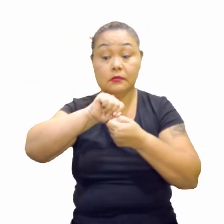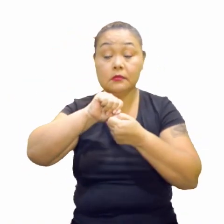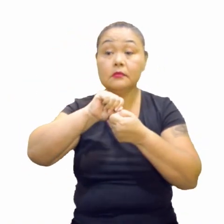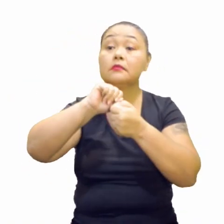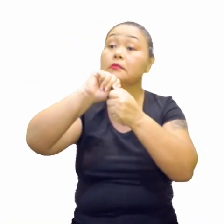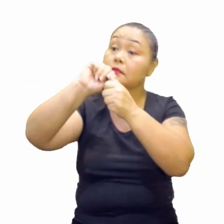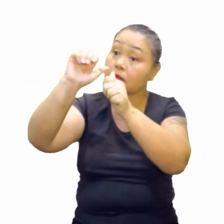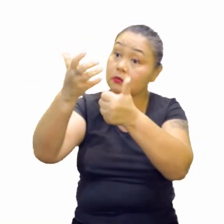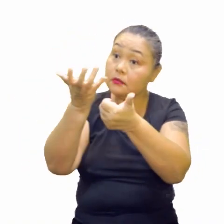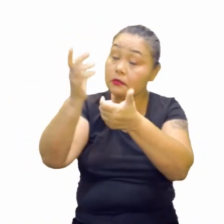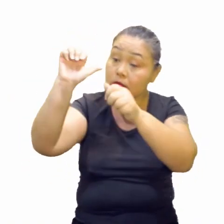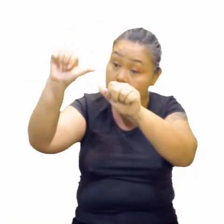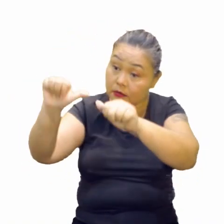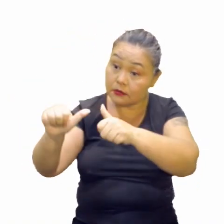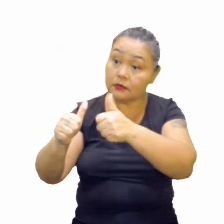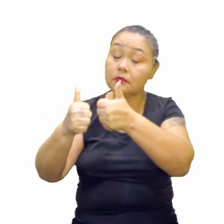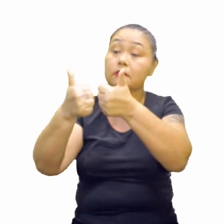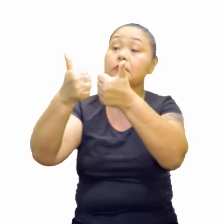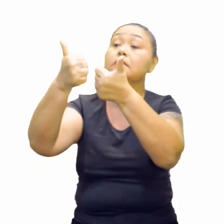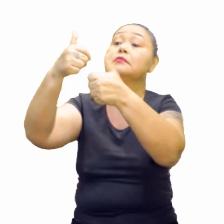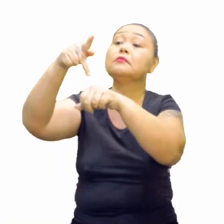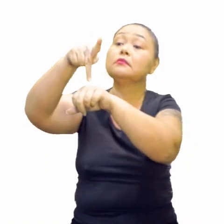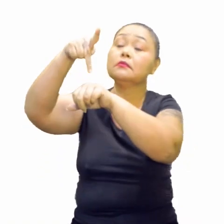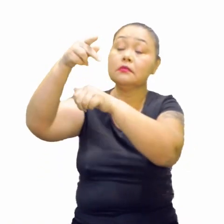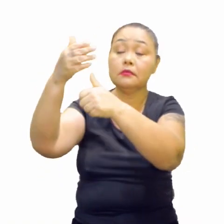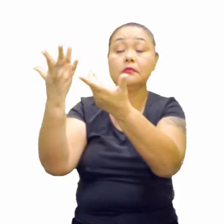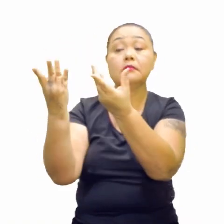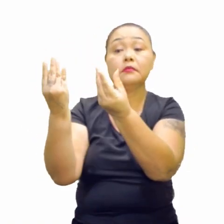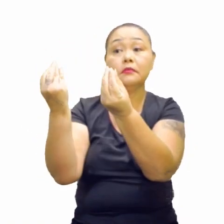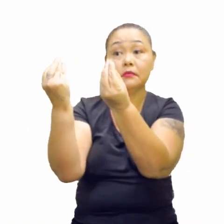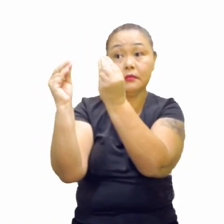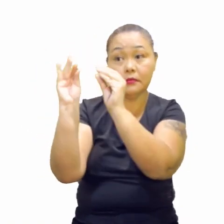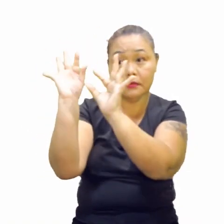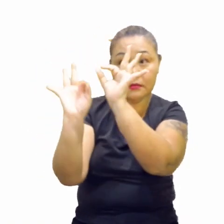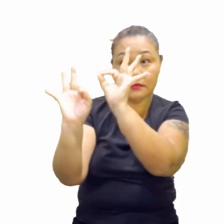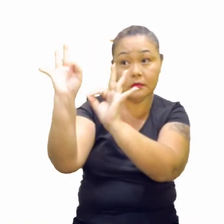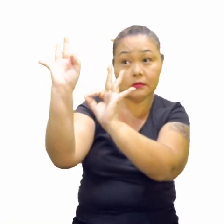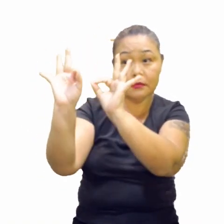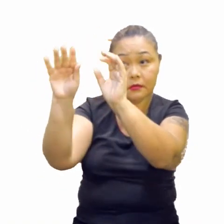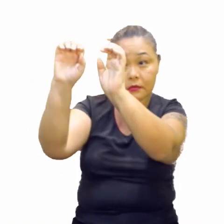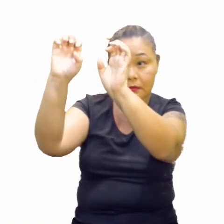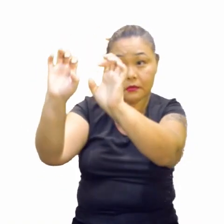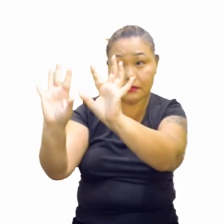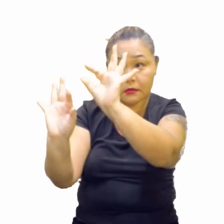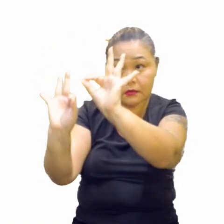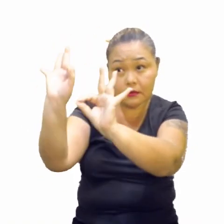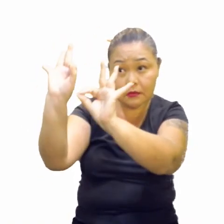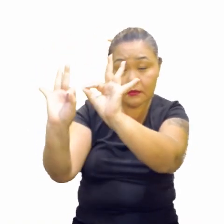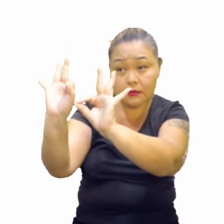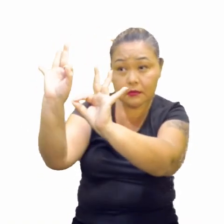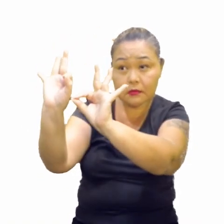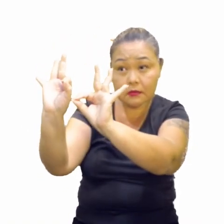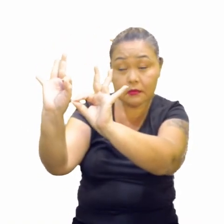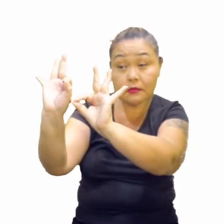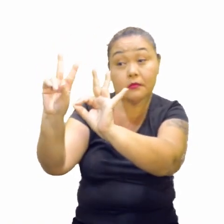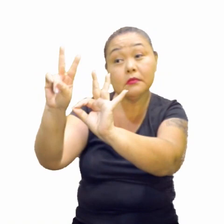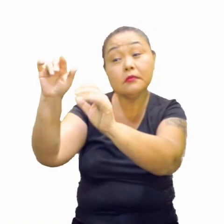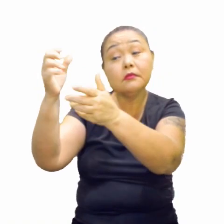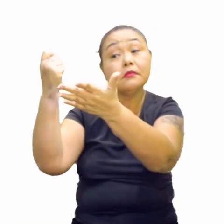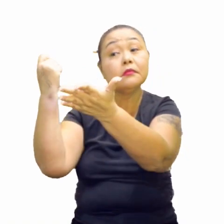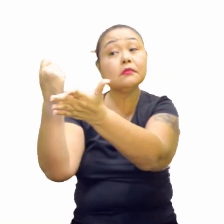se recompor, se reestruturar. Vai comprar produto